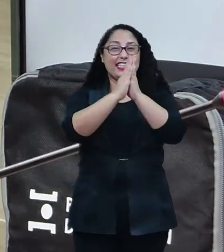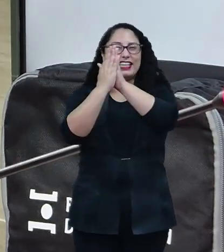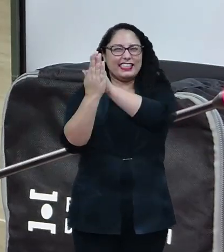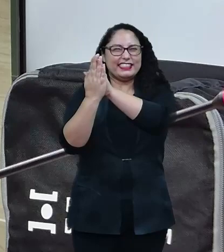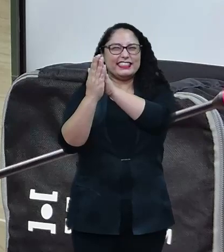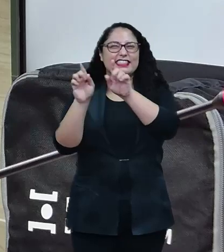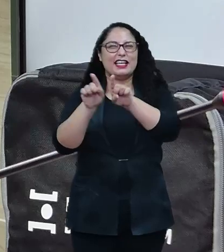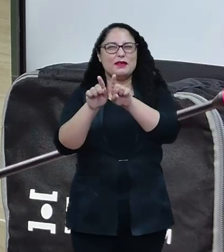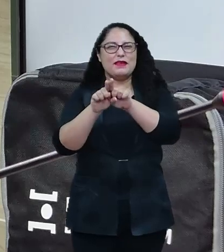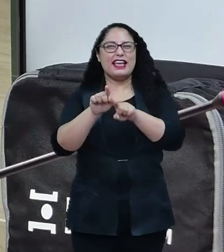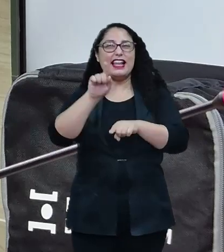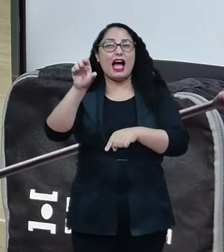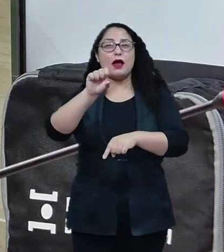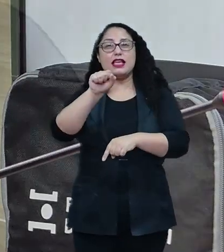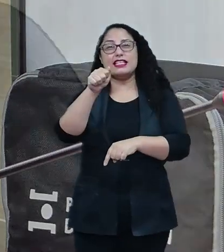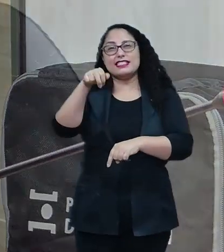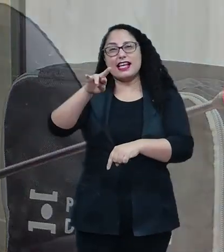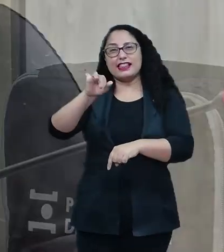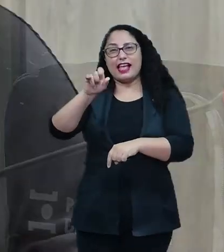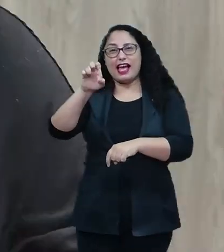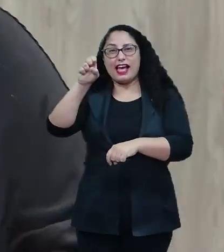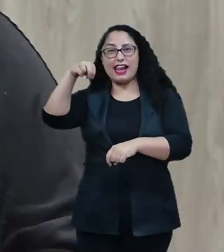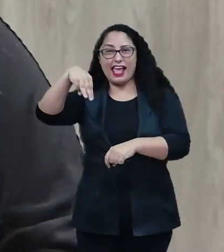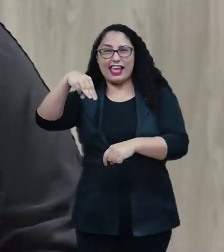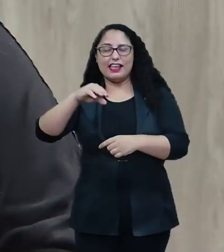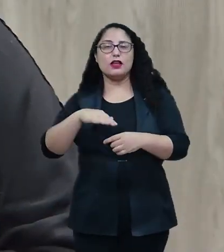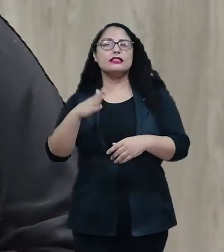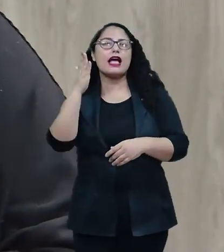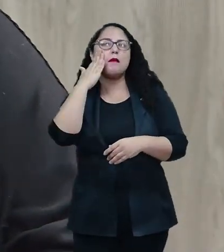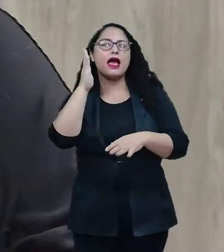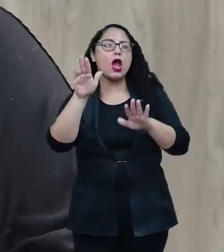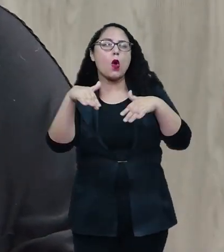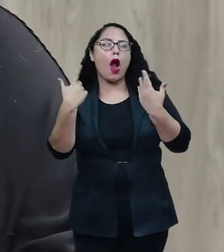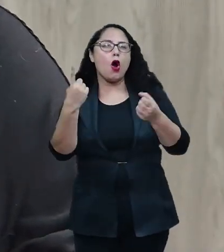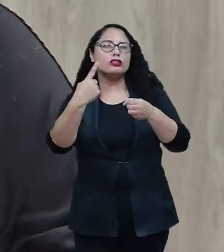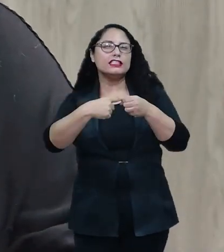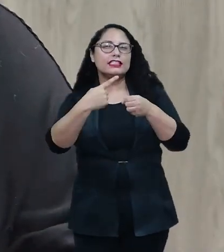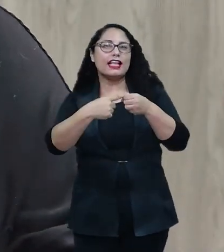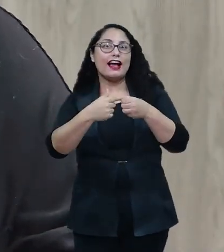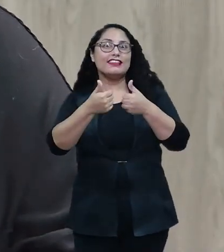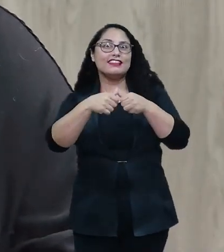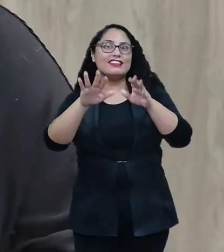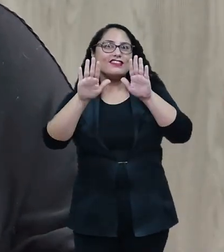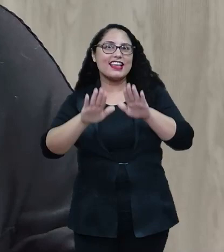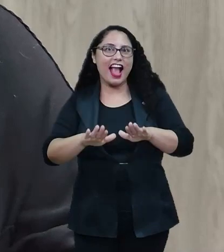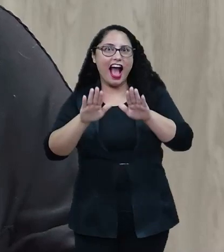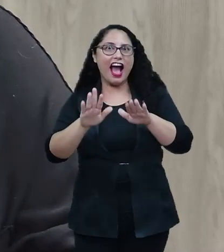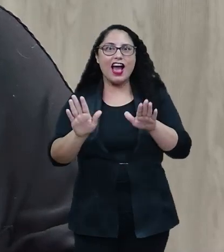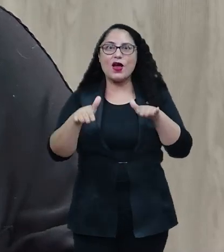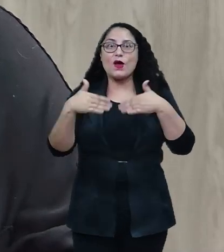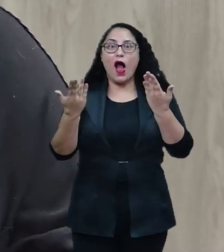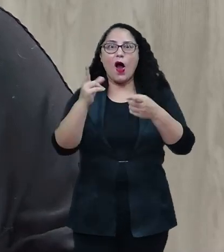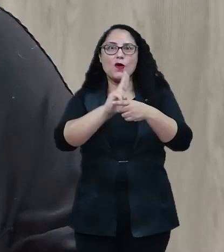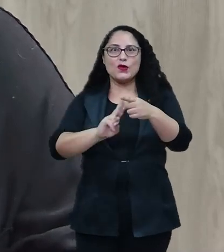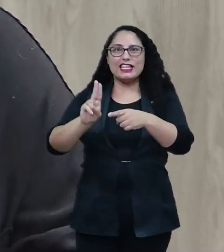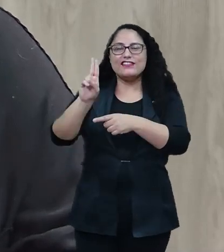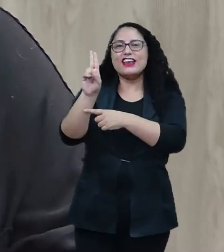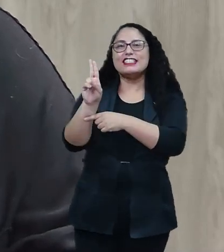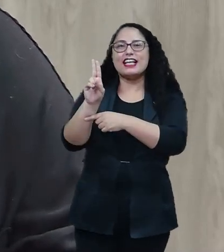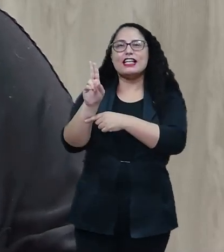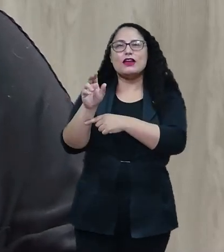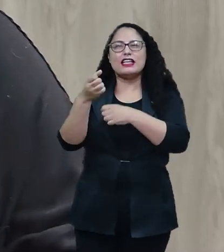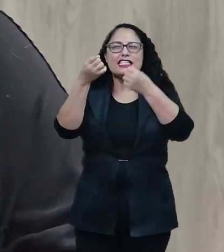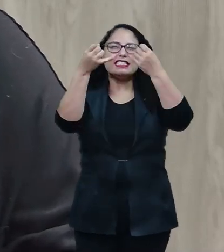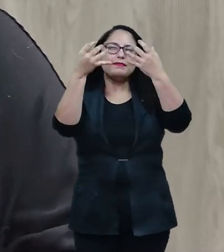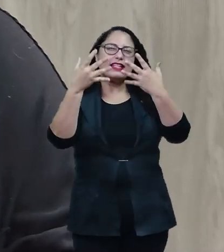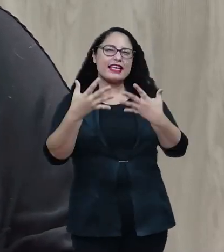Instituto Politécnico Santarém. Eu queria saber em qual cidade, né, vocês ficaram, qual universidade. Queria que